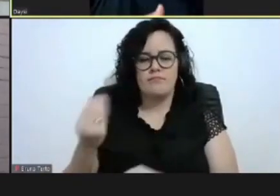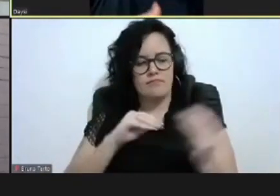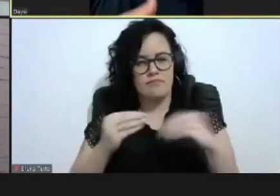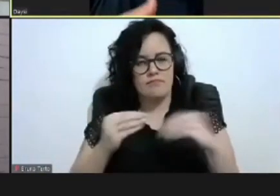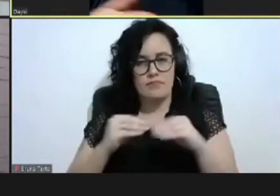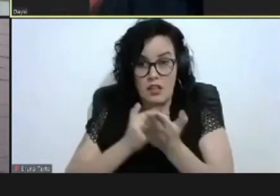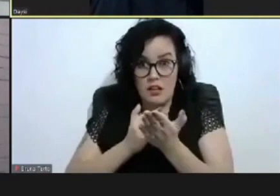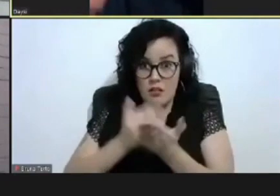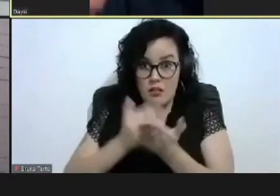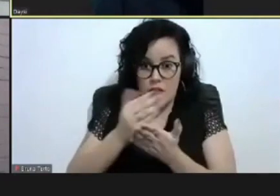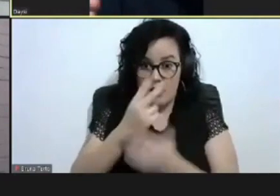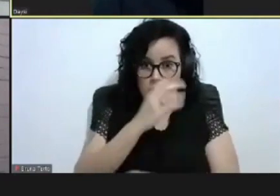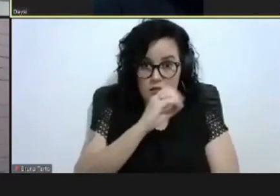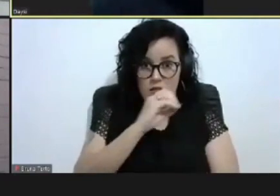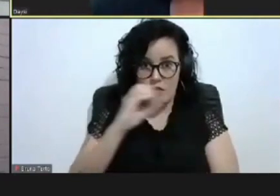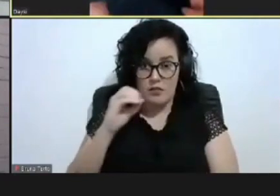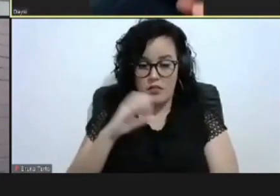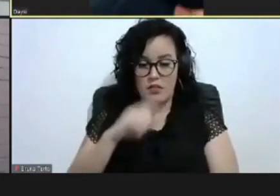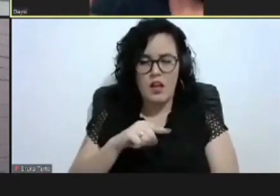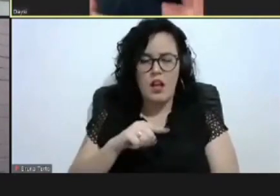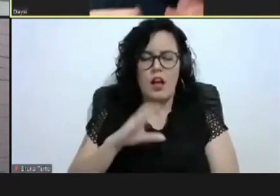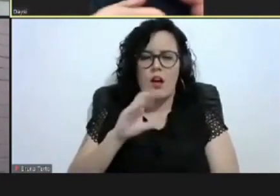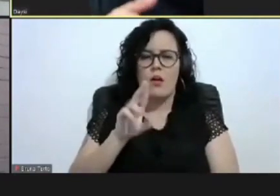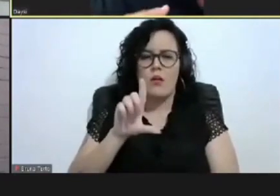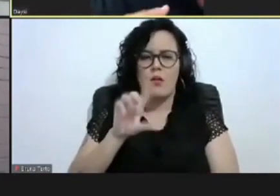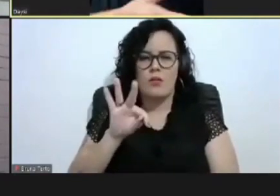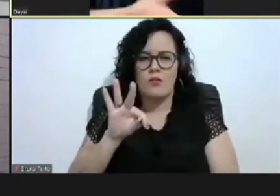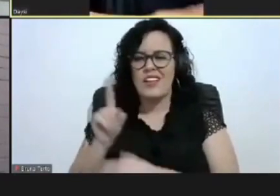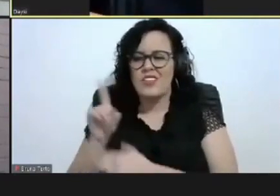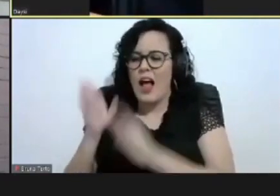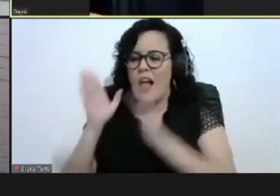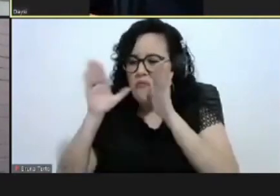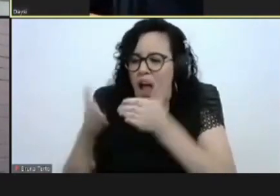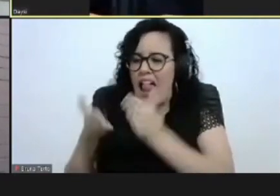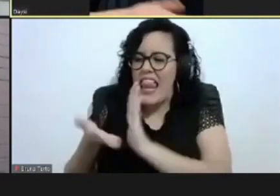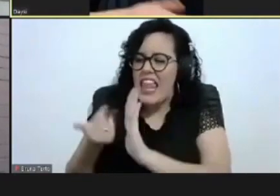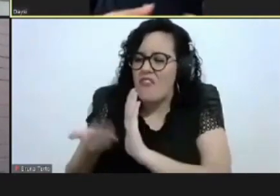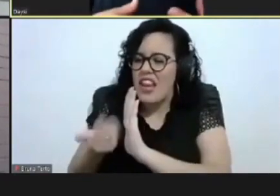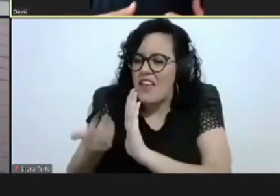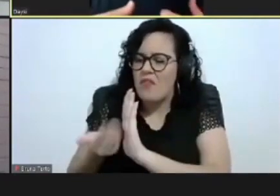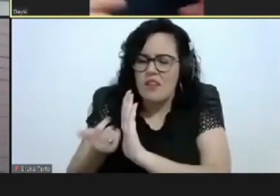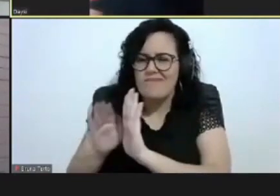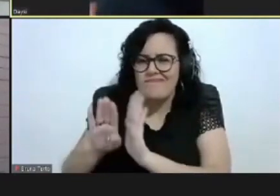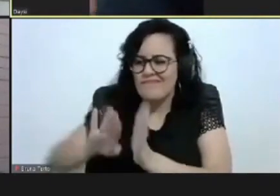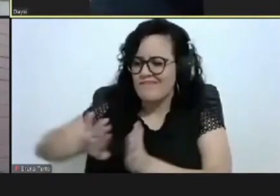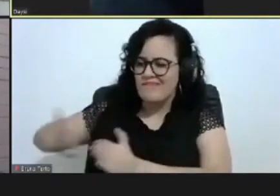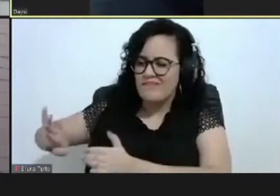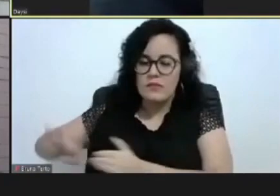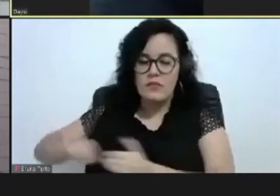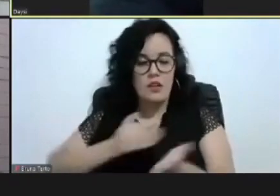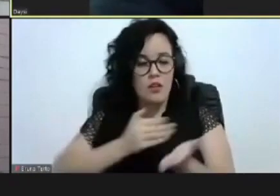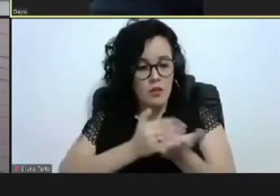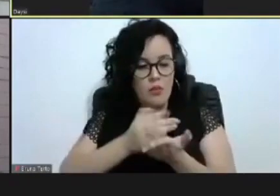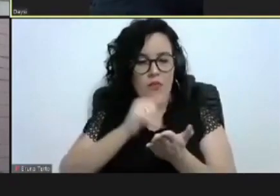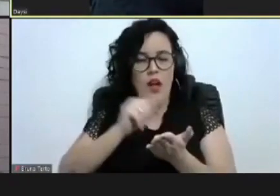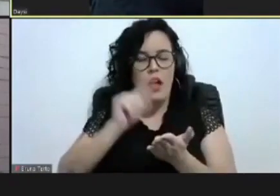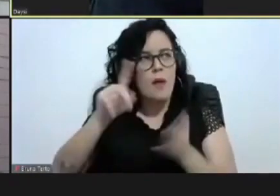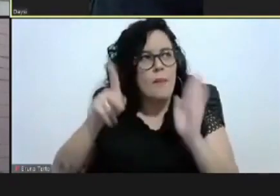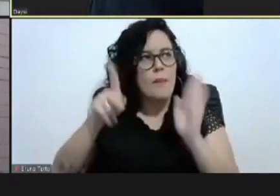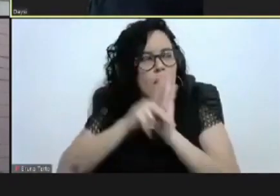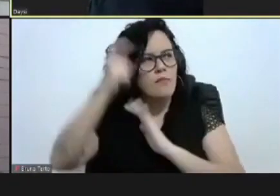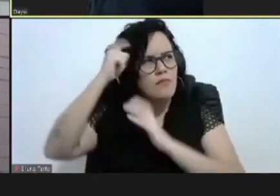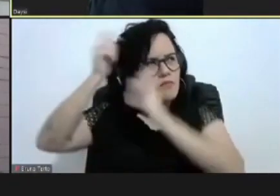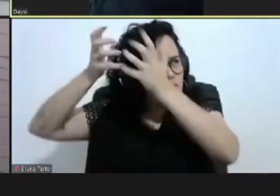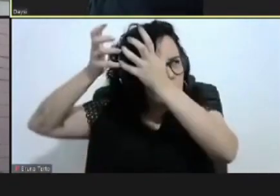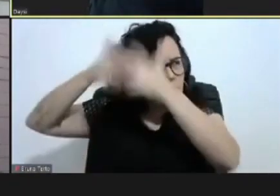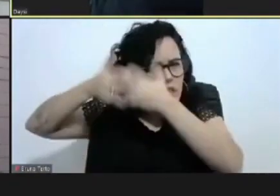ano 2000, a CUT deixa de ser uma revista de literatura, de livros, e ela passa a ser uma revista de pensamento.